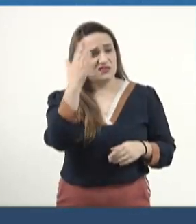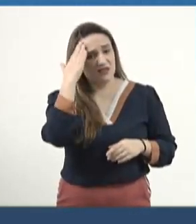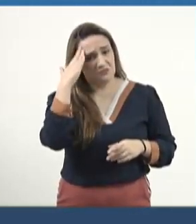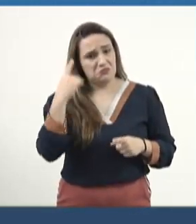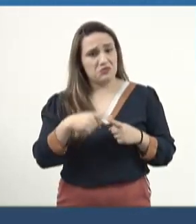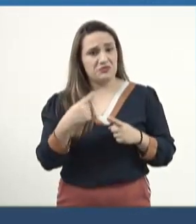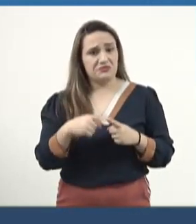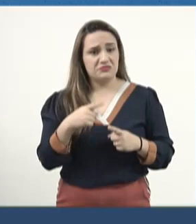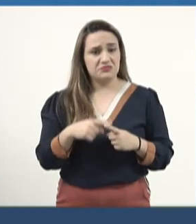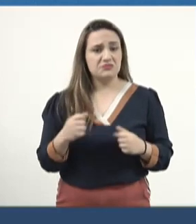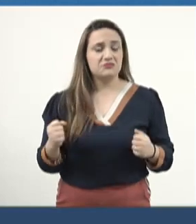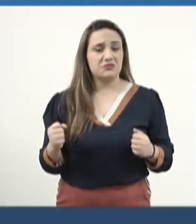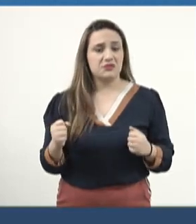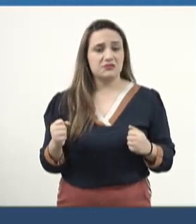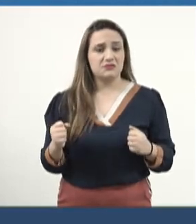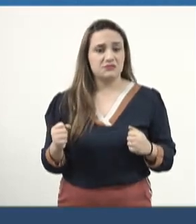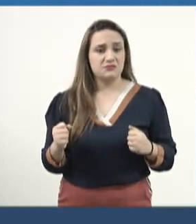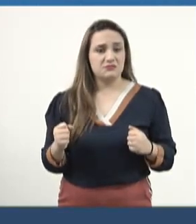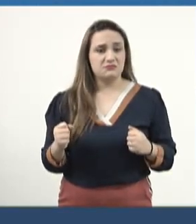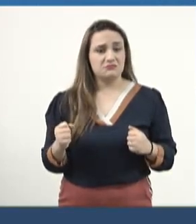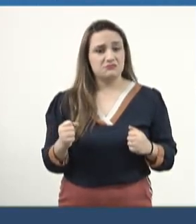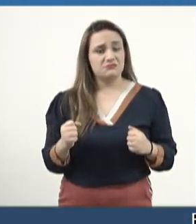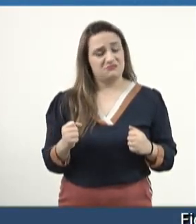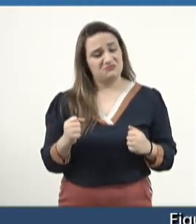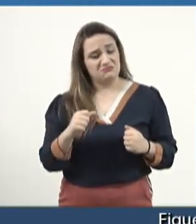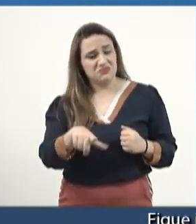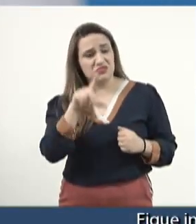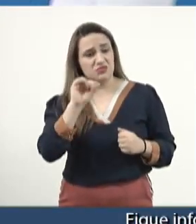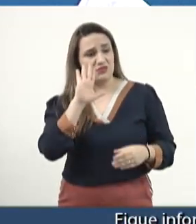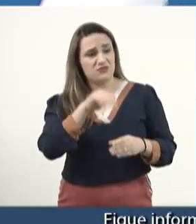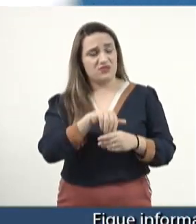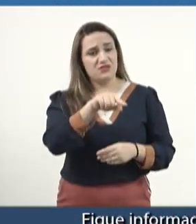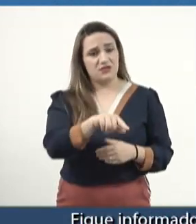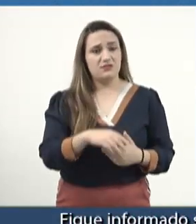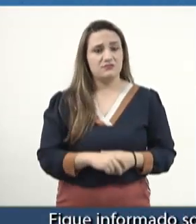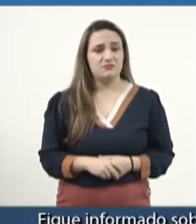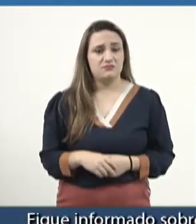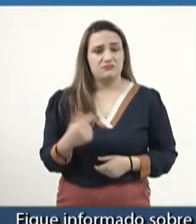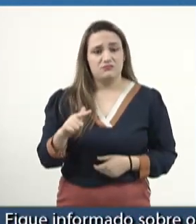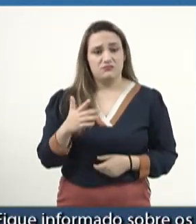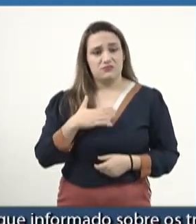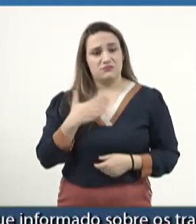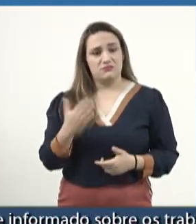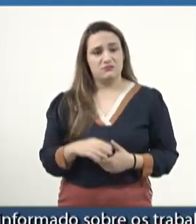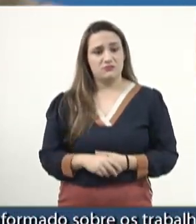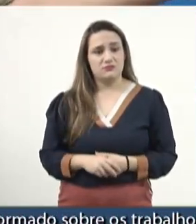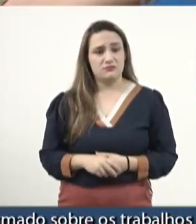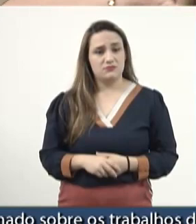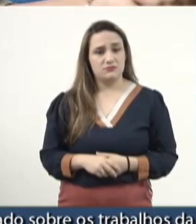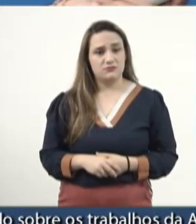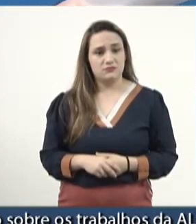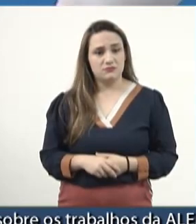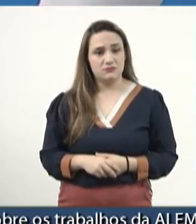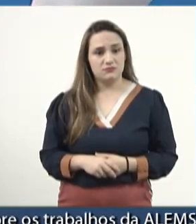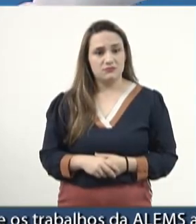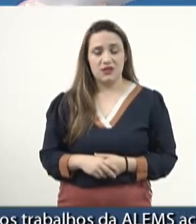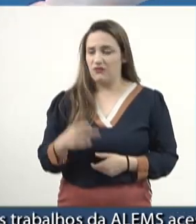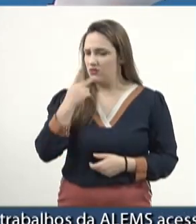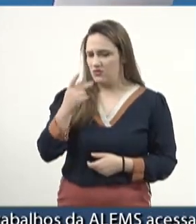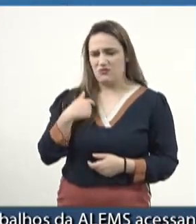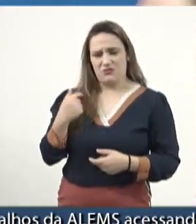que levaram ele a votar. E nada de surpresa, ele apenas disse: porque ele era contra o